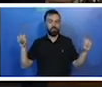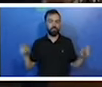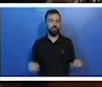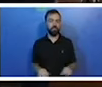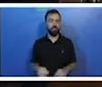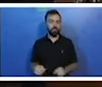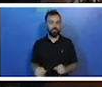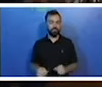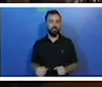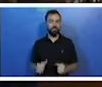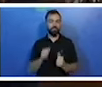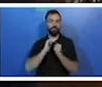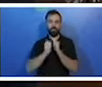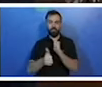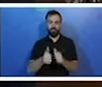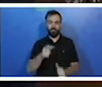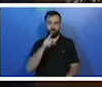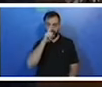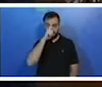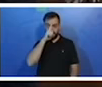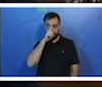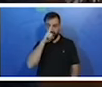esportes radicais.